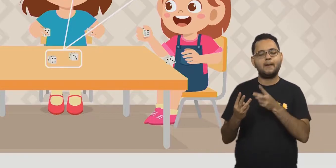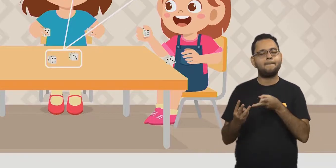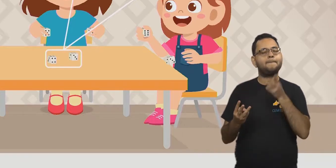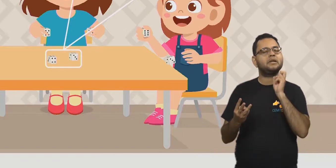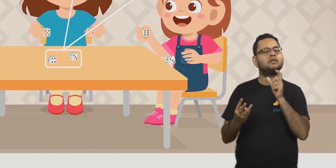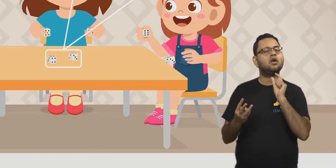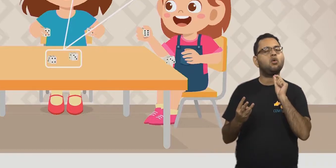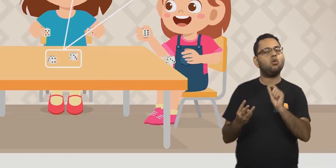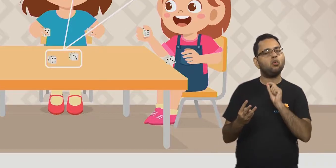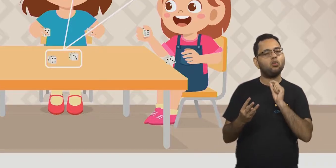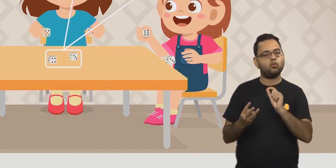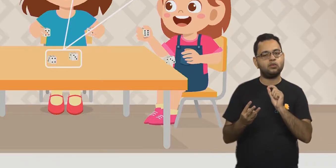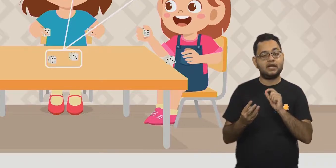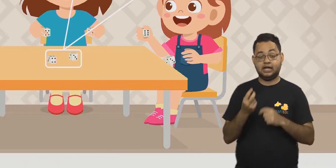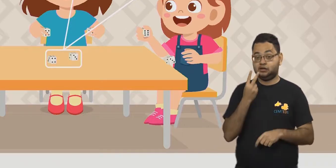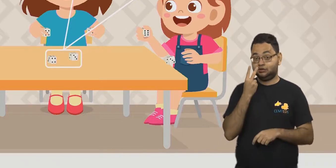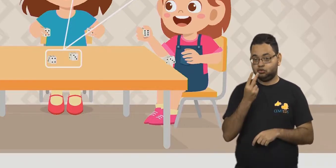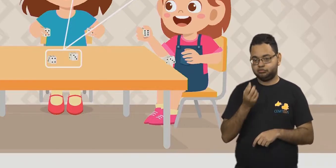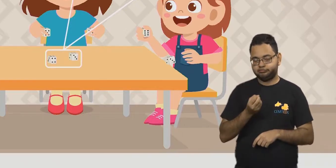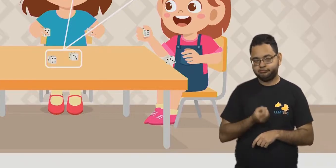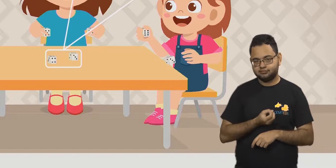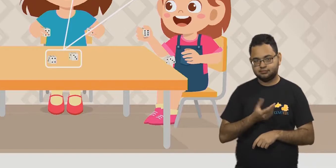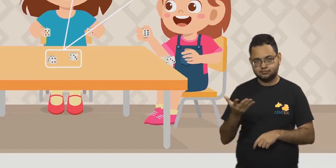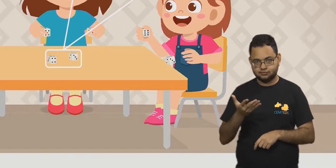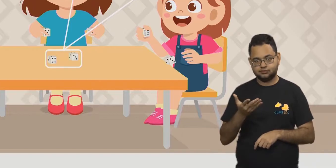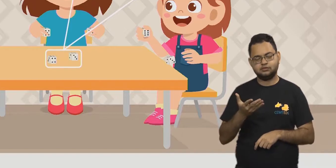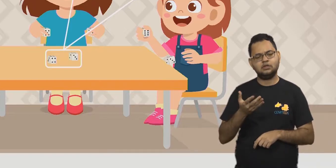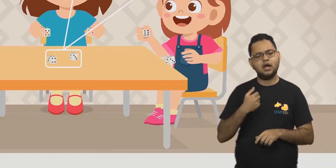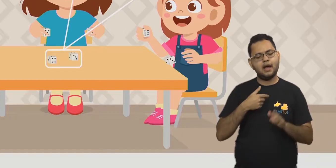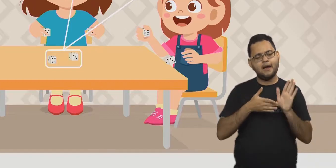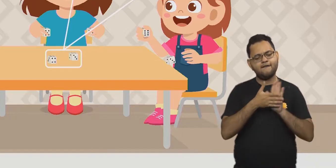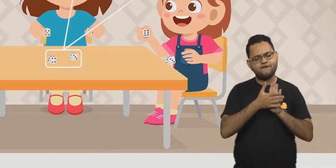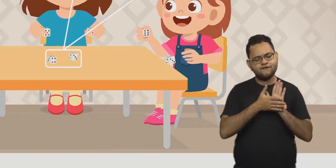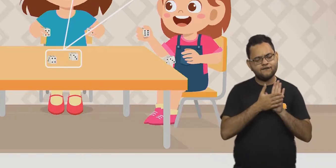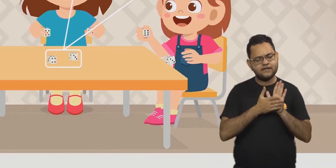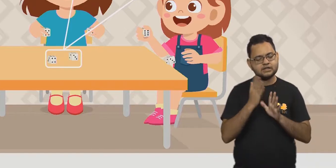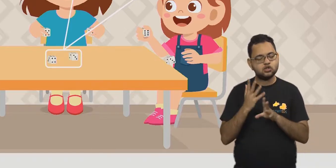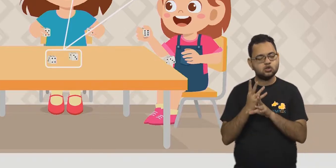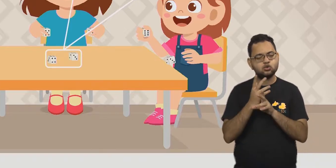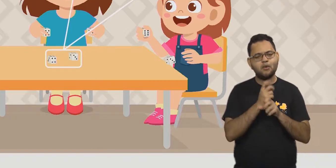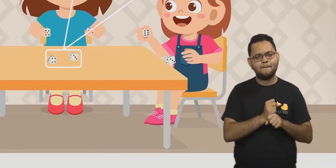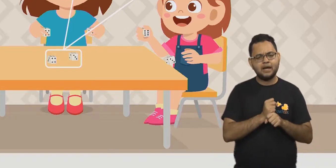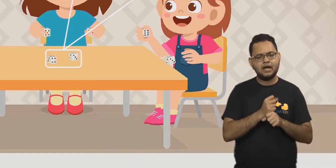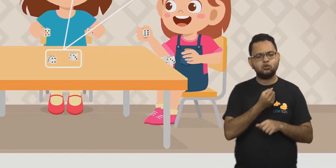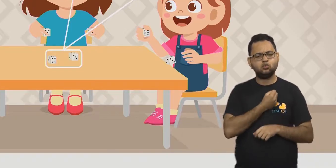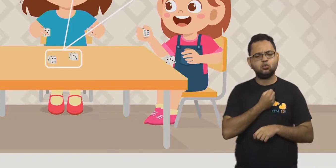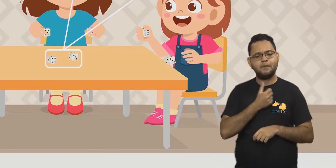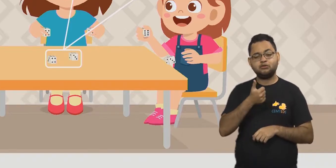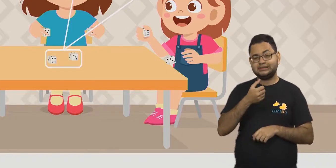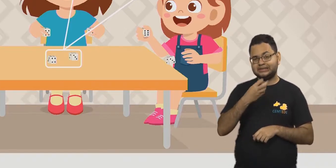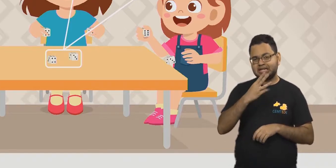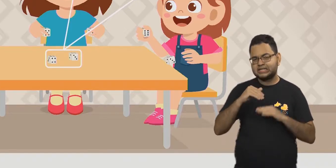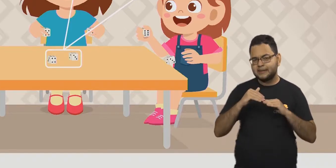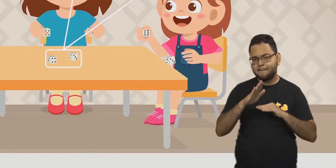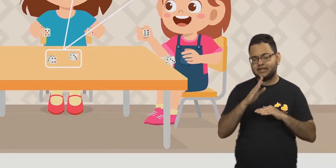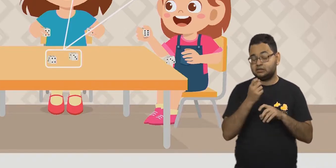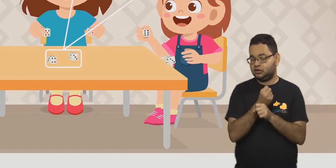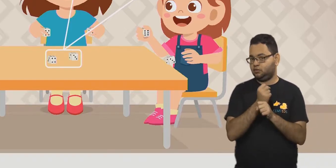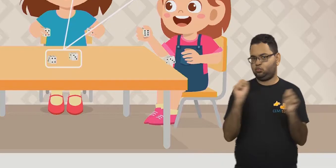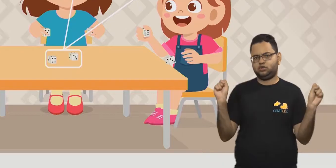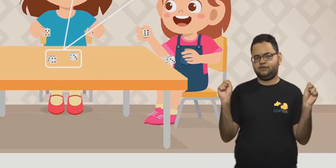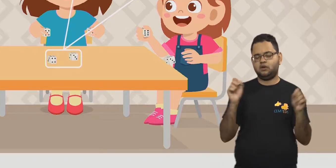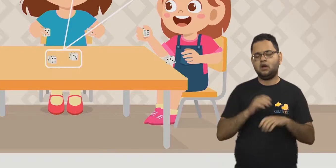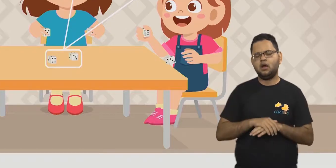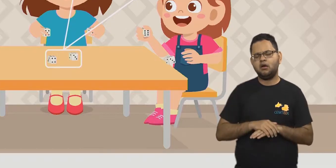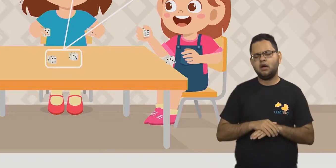que na soma de dois gados seria Impossível sair do número treze e